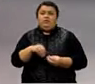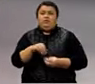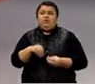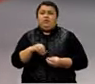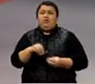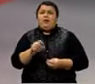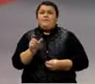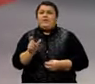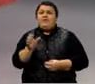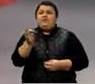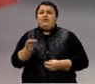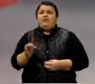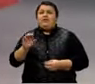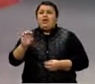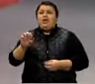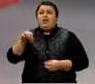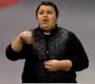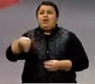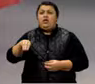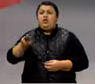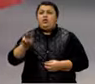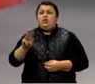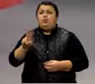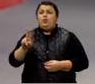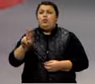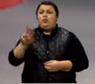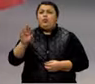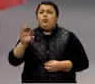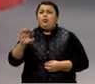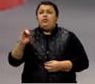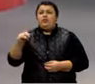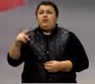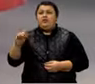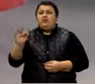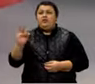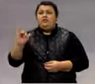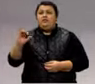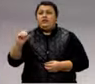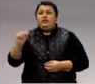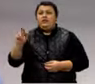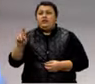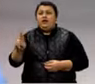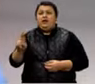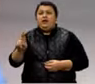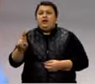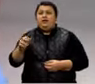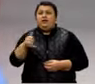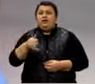Emulsificar, a palavra correta. Vamos emulsificar a gordura.